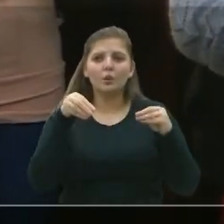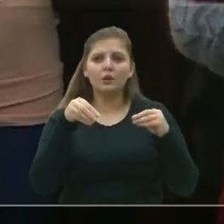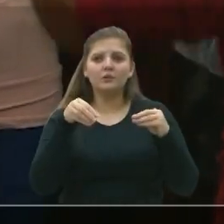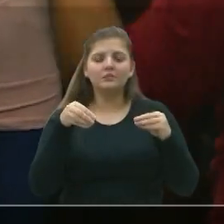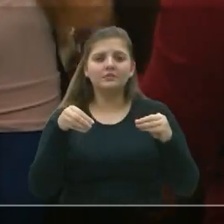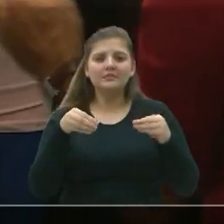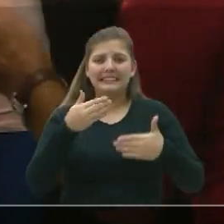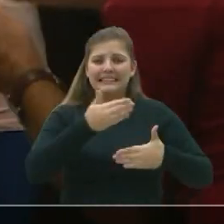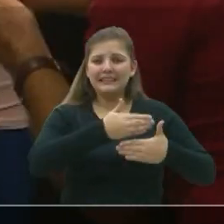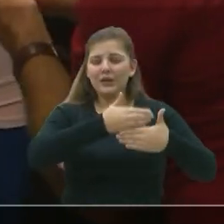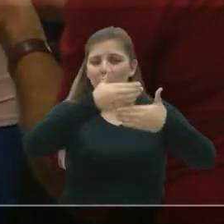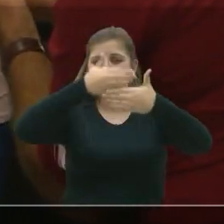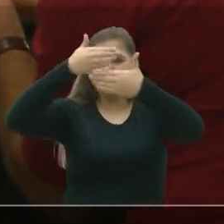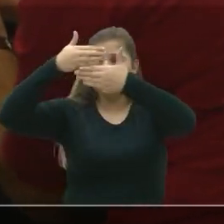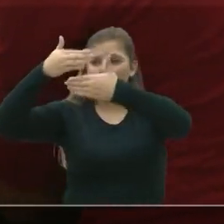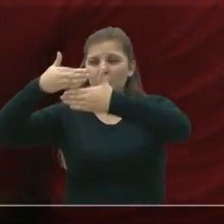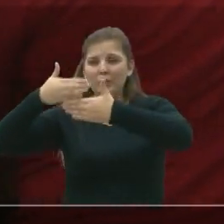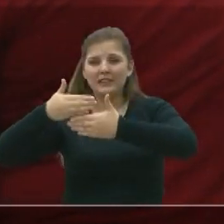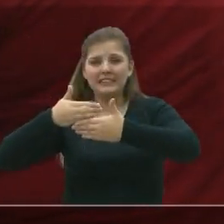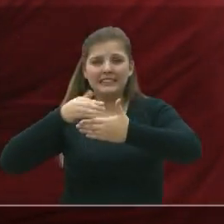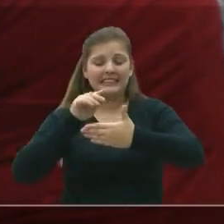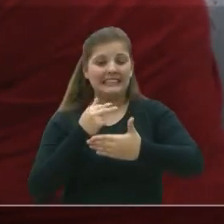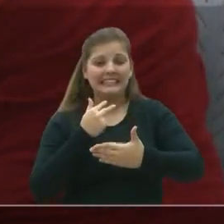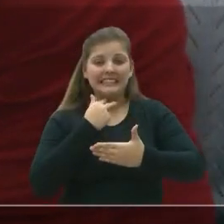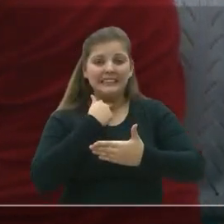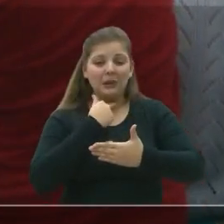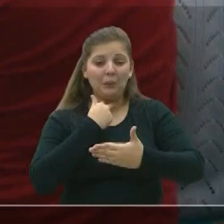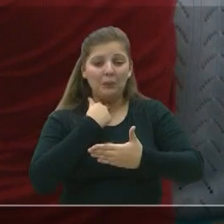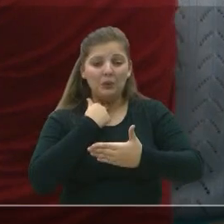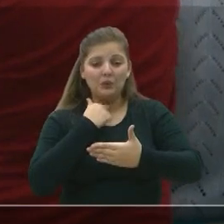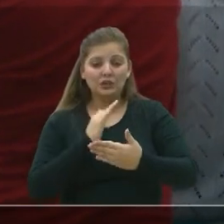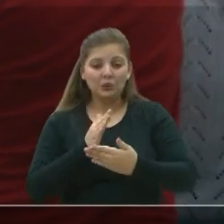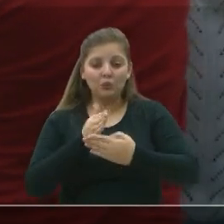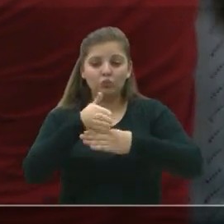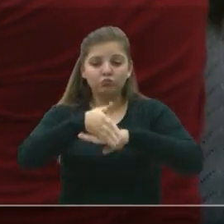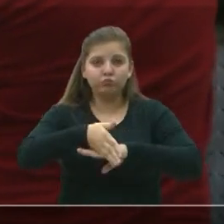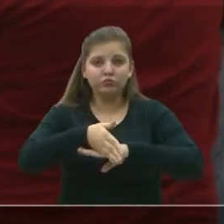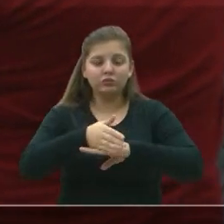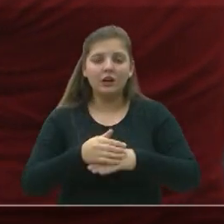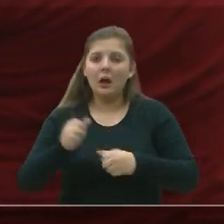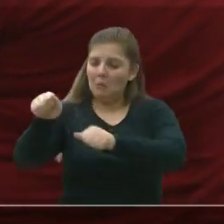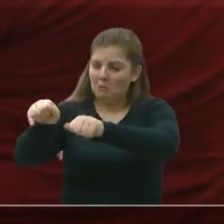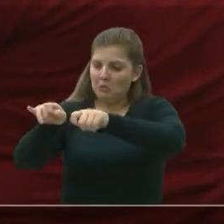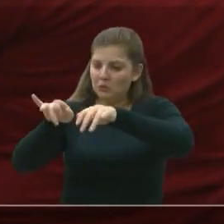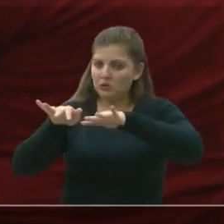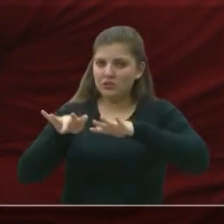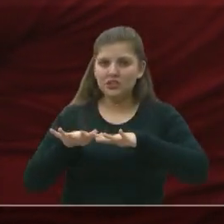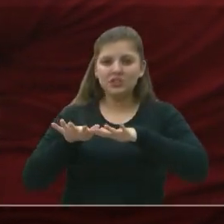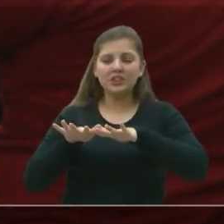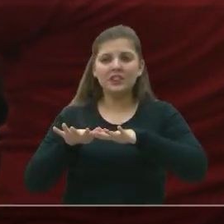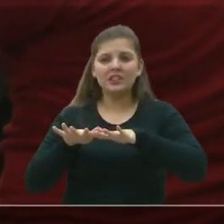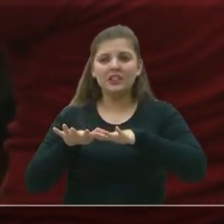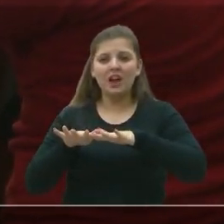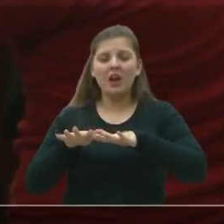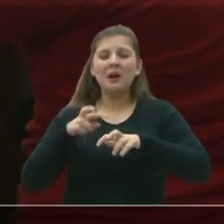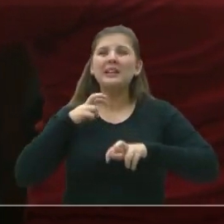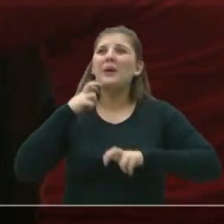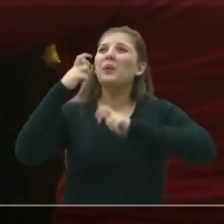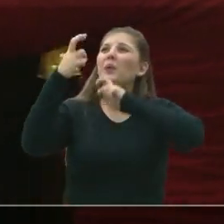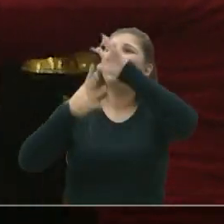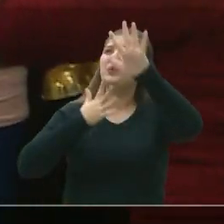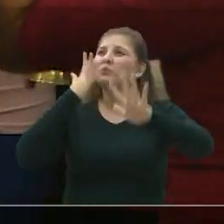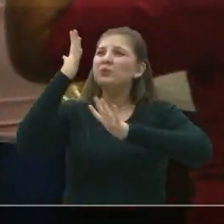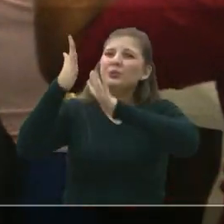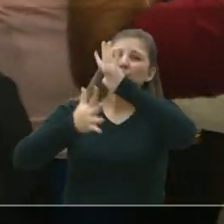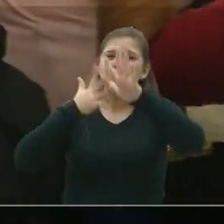várias muralhas que impediam. Tinha a muralha da multidão. Quanto mais eles gritavam, mais